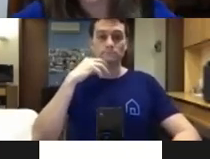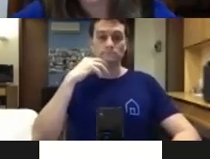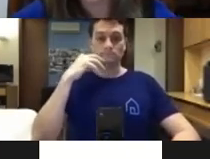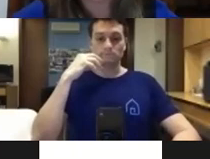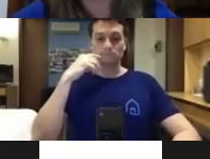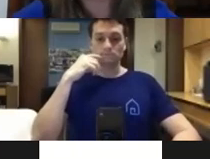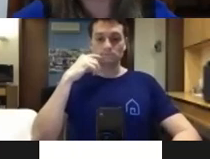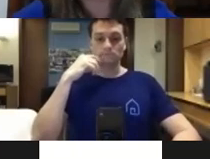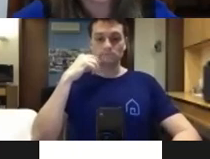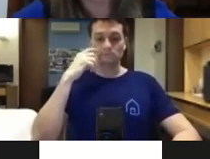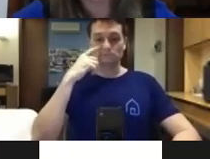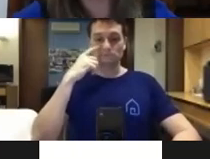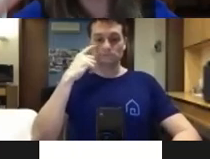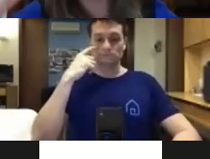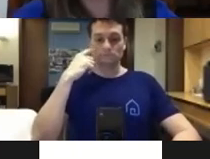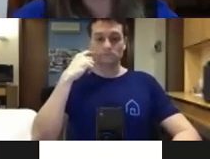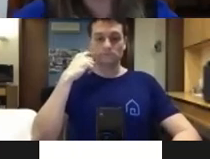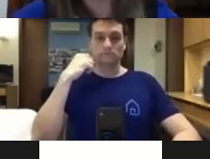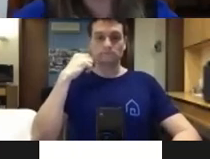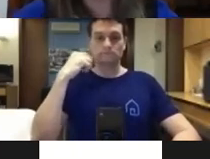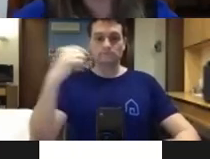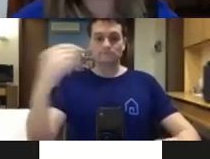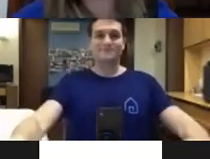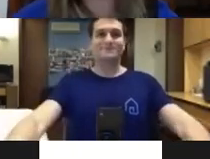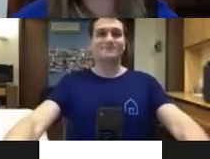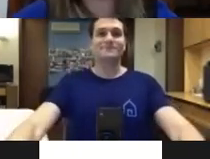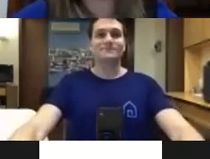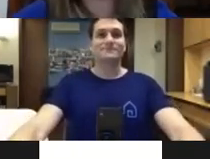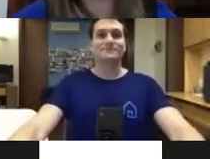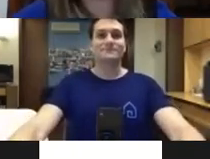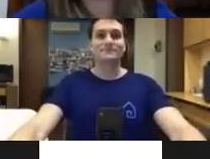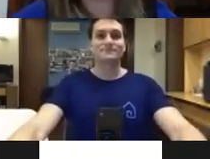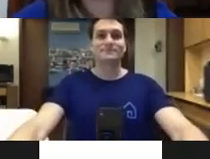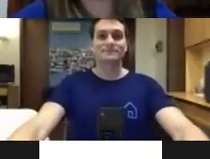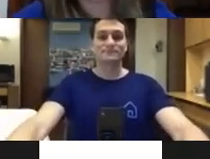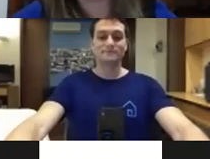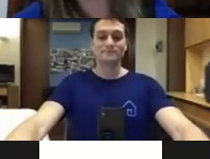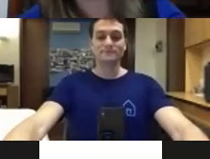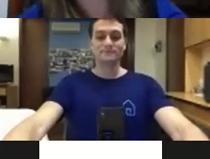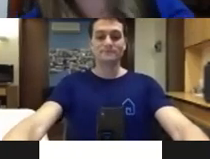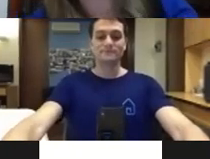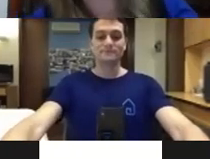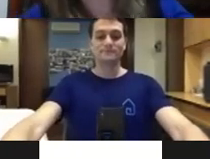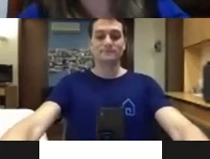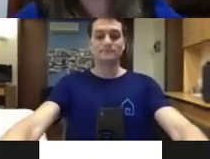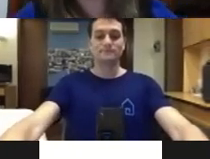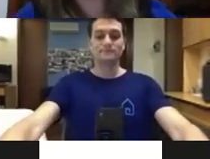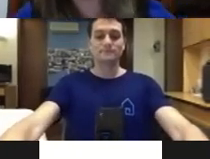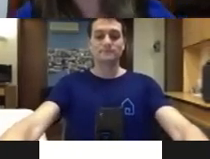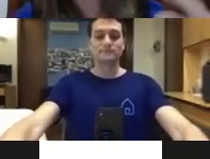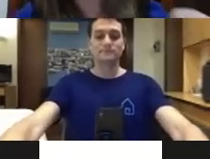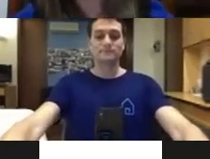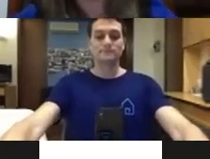né, que eu sou uma amante aí do concreto. Então, vou falar um pouquinho mais sobre eles, sobre o comportamento em altas